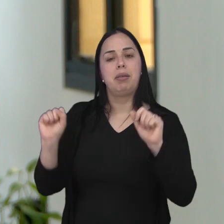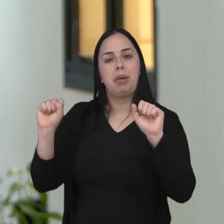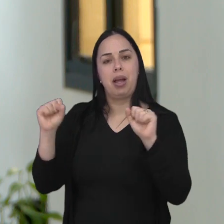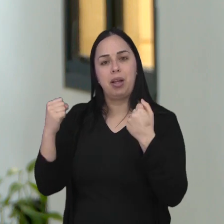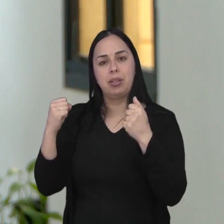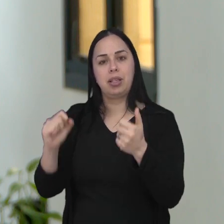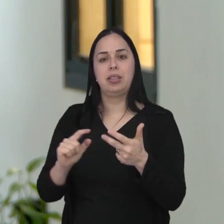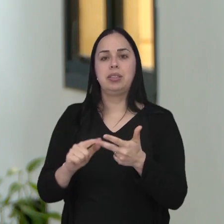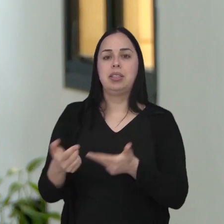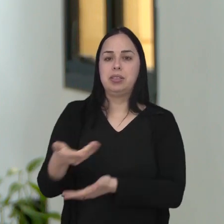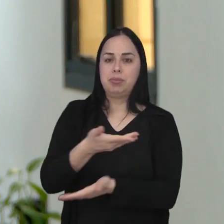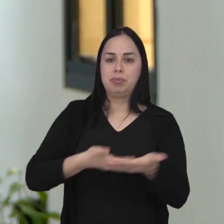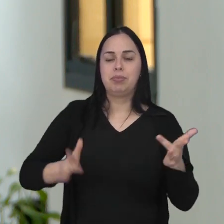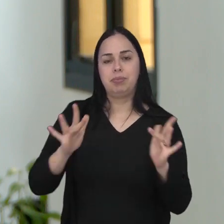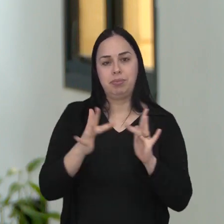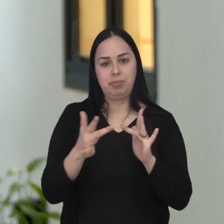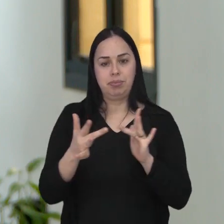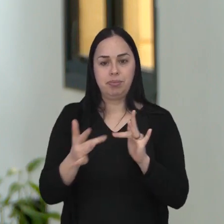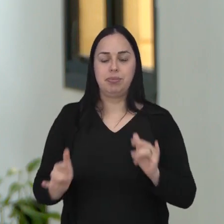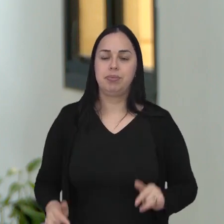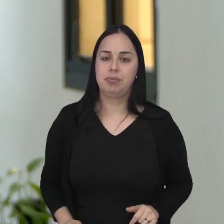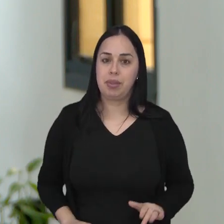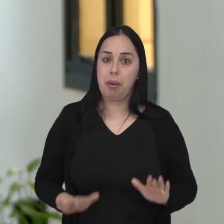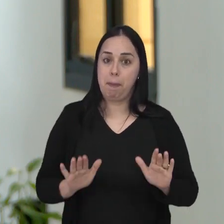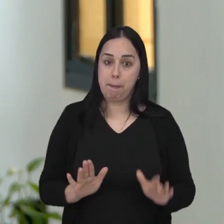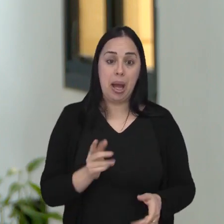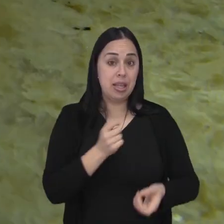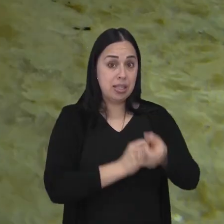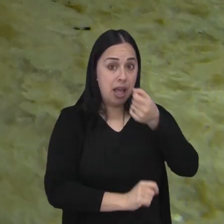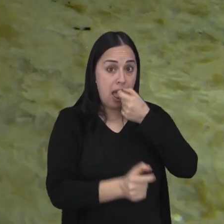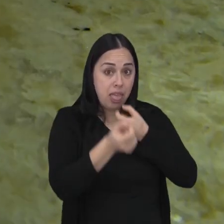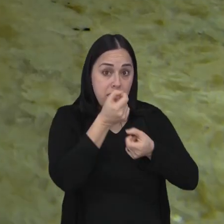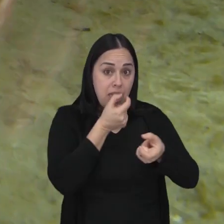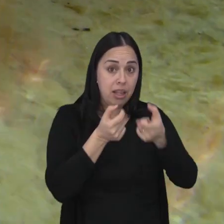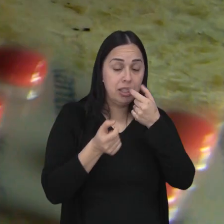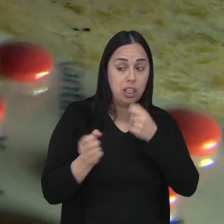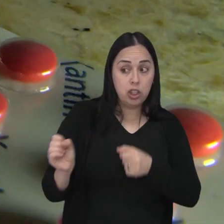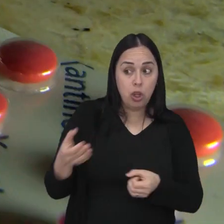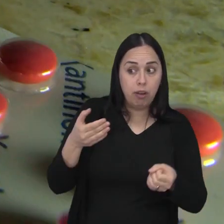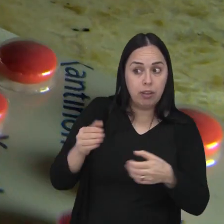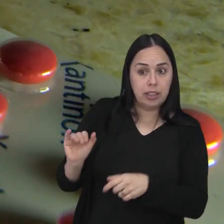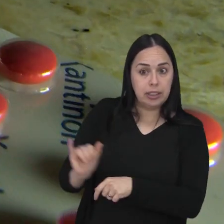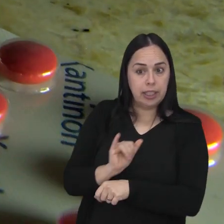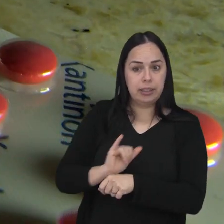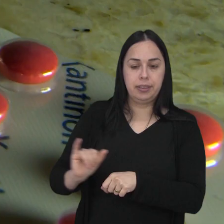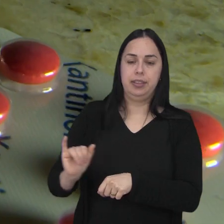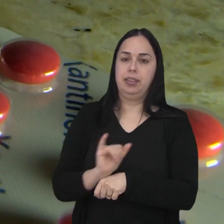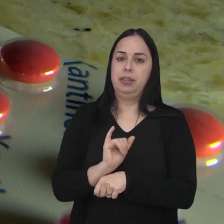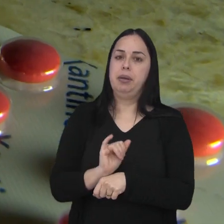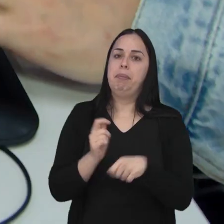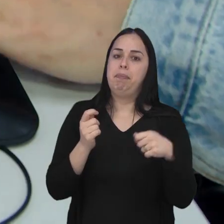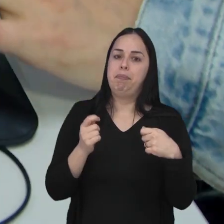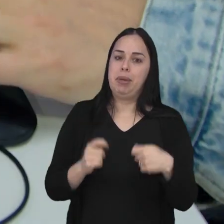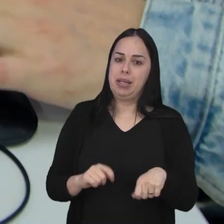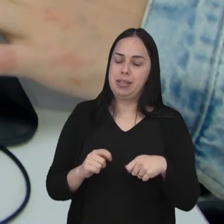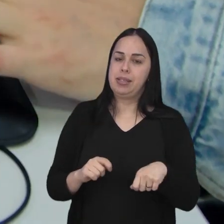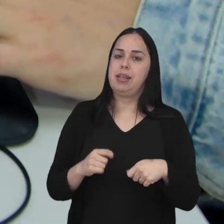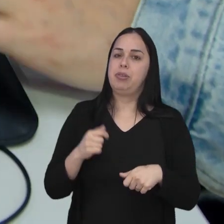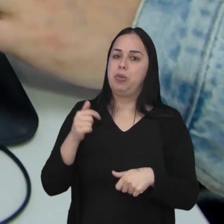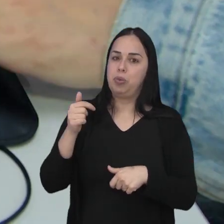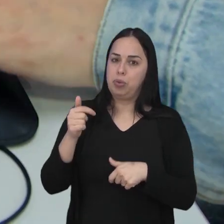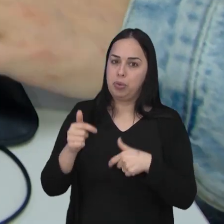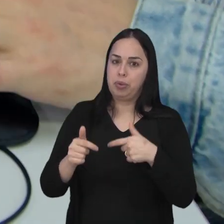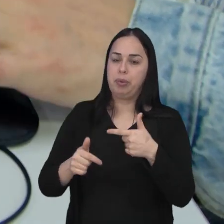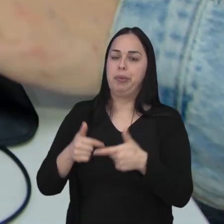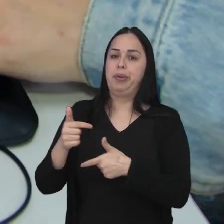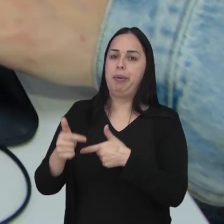promover atividades físicas, sociais e de lazer. Mas medicamentos e novas medidas de cuidado não terão efeito